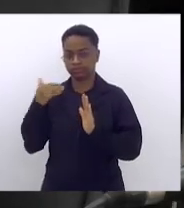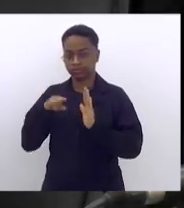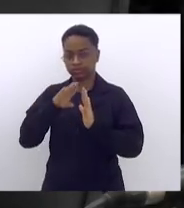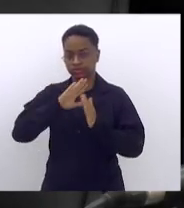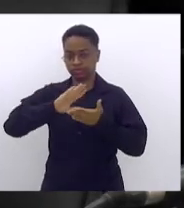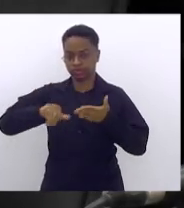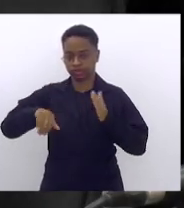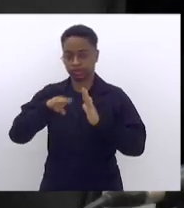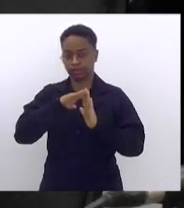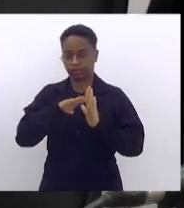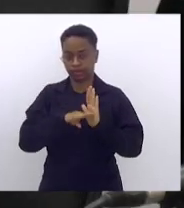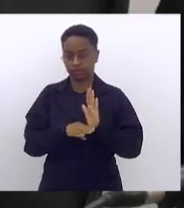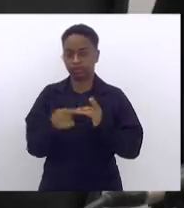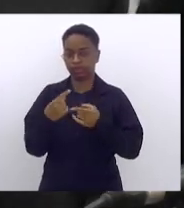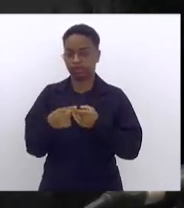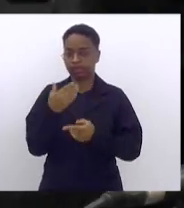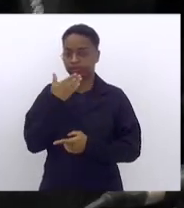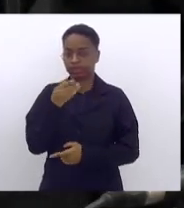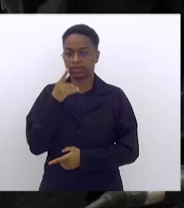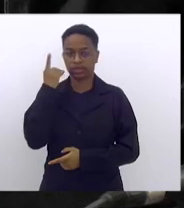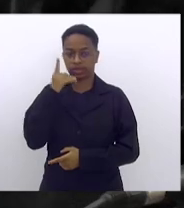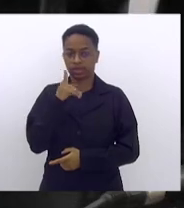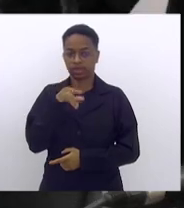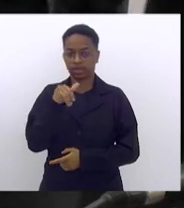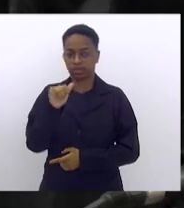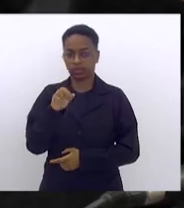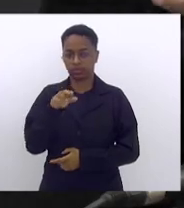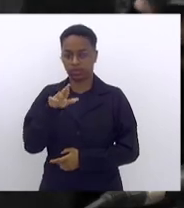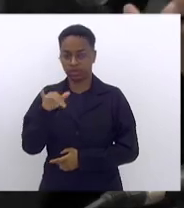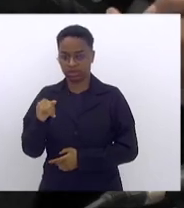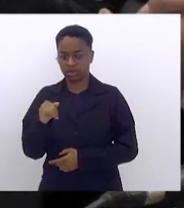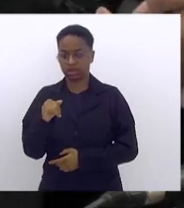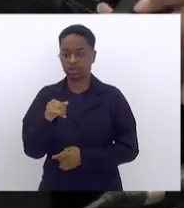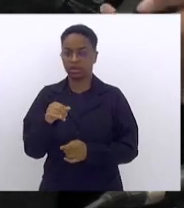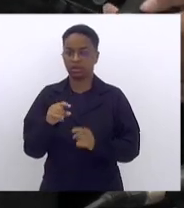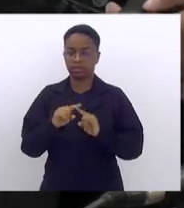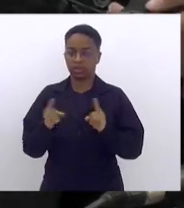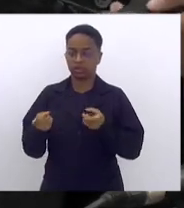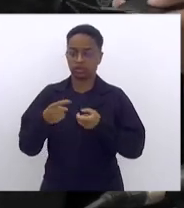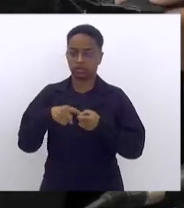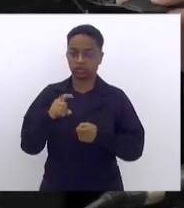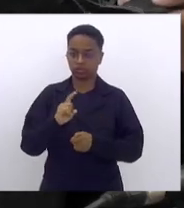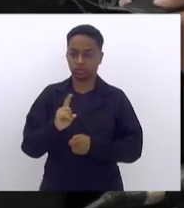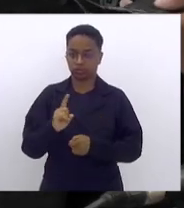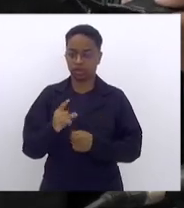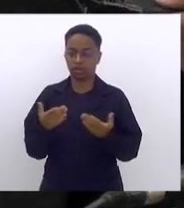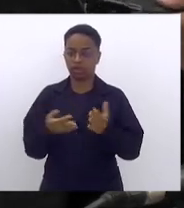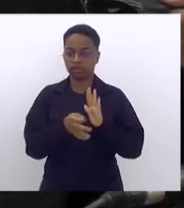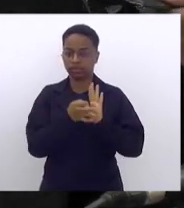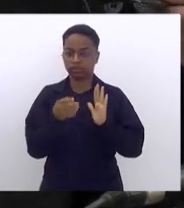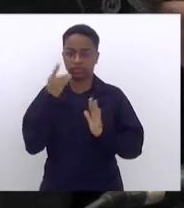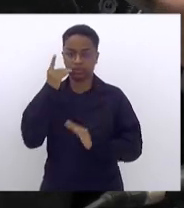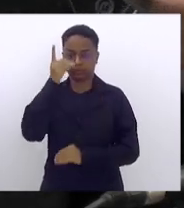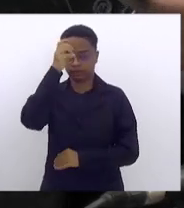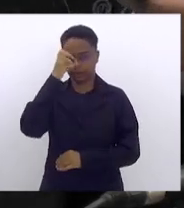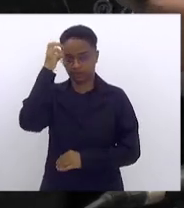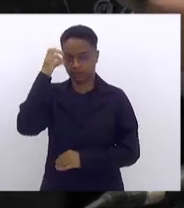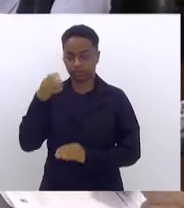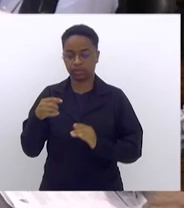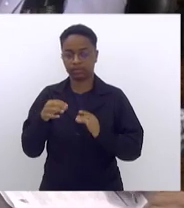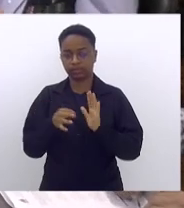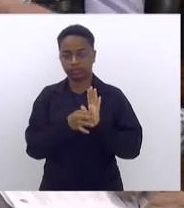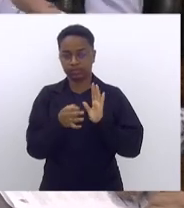a pedido do deputado Yuri na segunda reunião ordinária, sem retorno. Para parecer, deputada Verônica Lima. Parecer